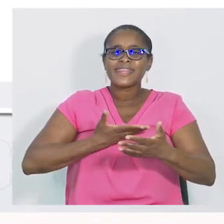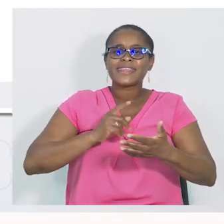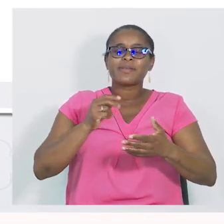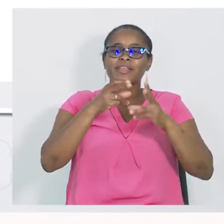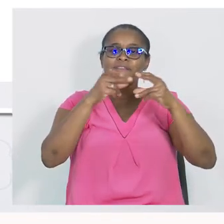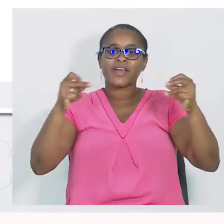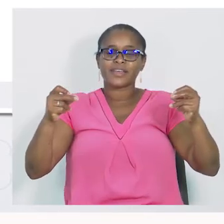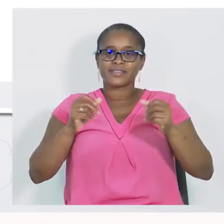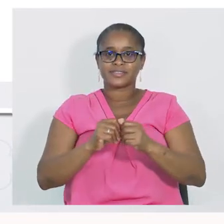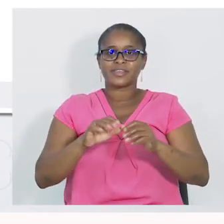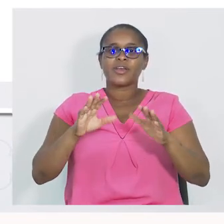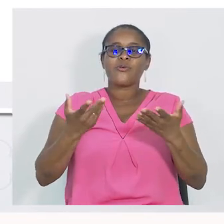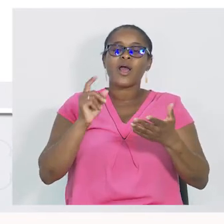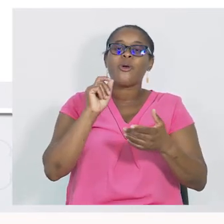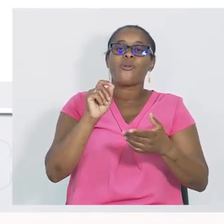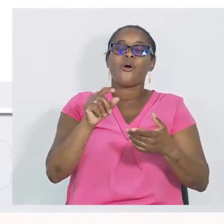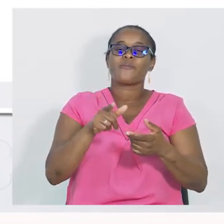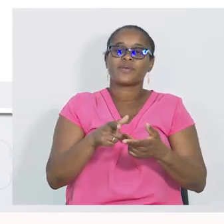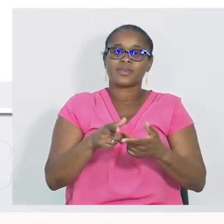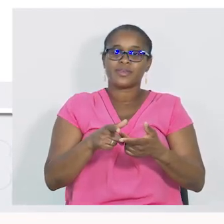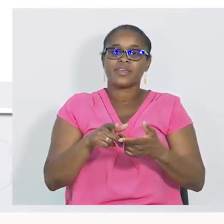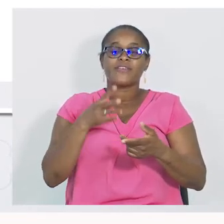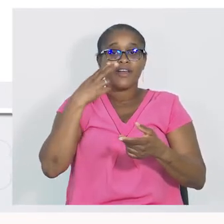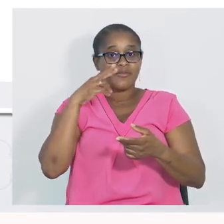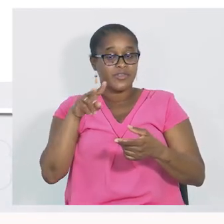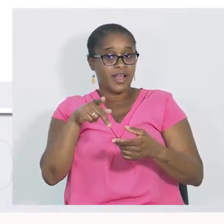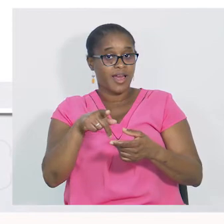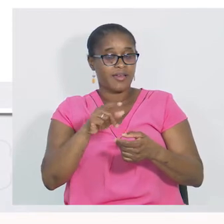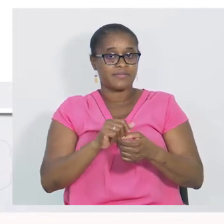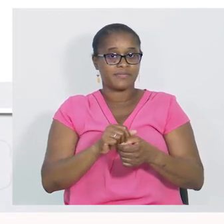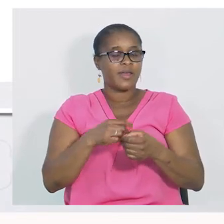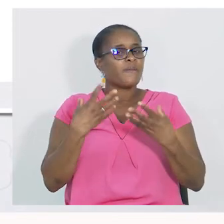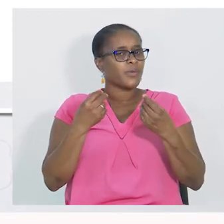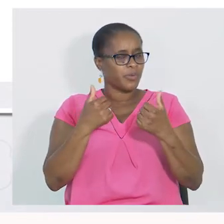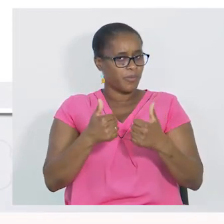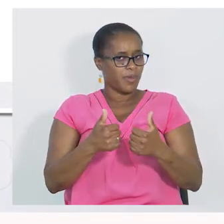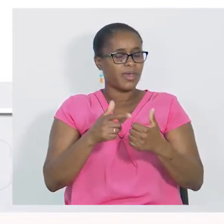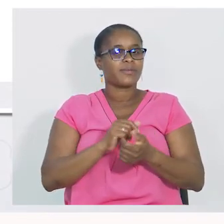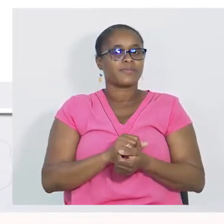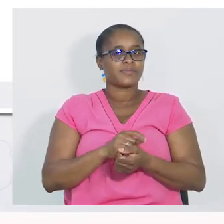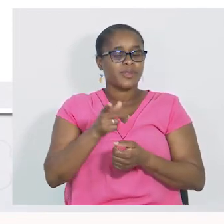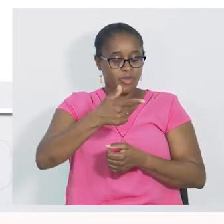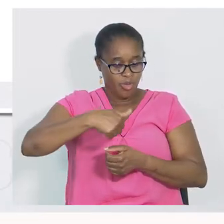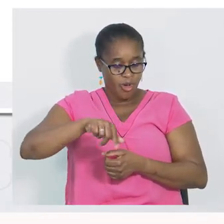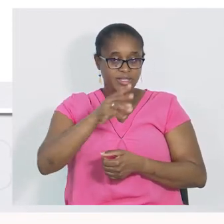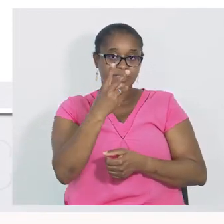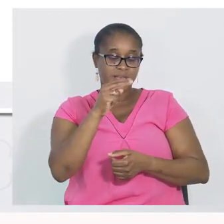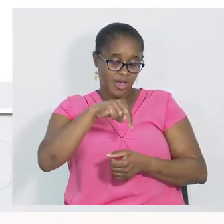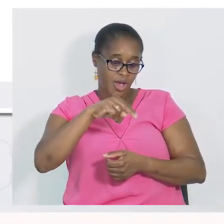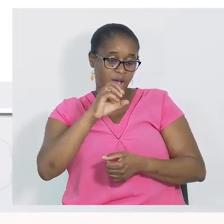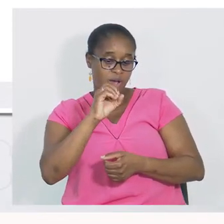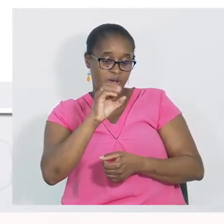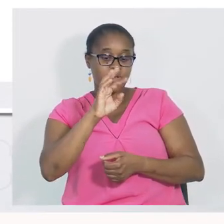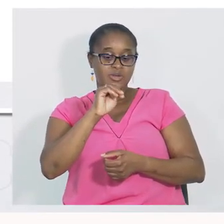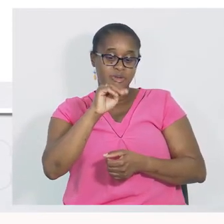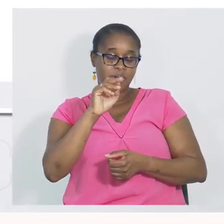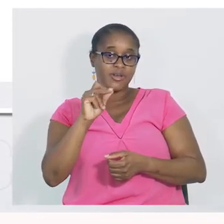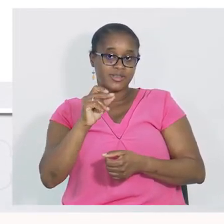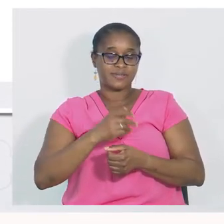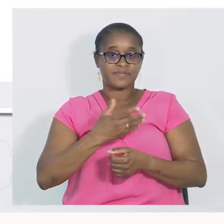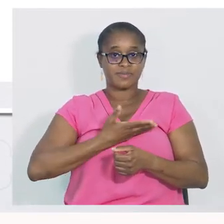quadro. Escrevam frases com determinantes, não é? E vocês vão ver. Agora, um exercício que vocês